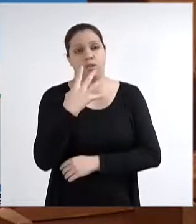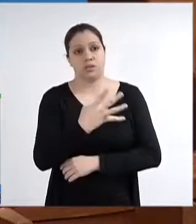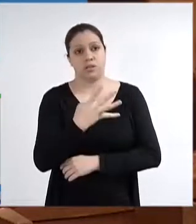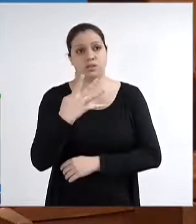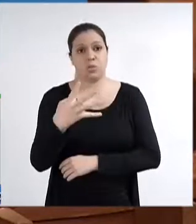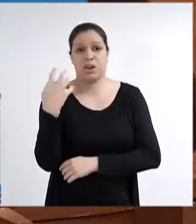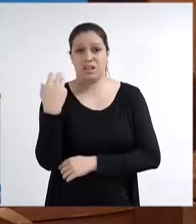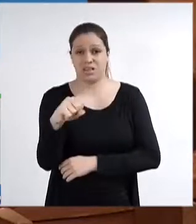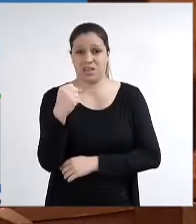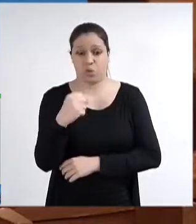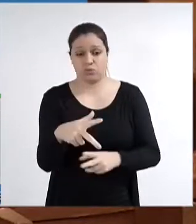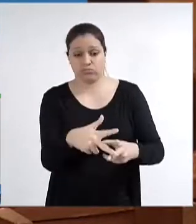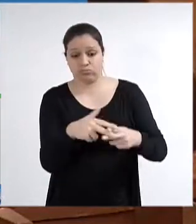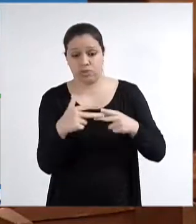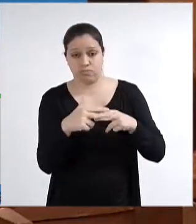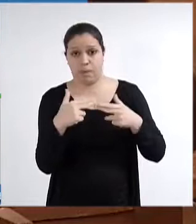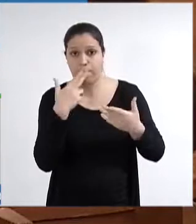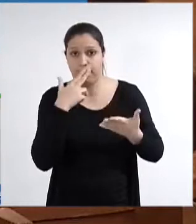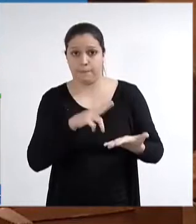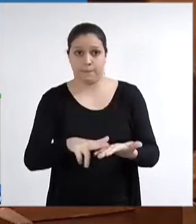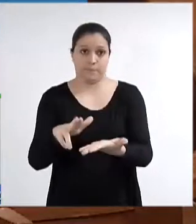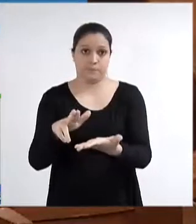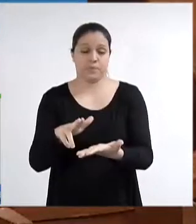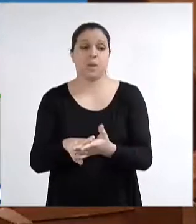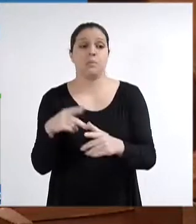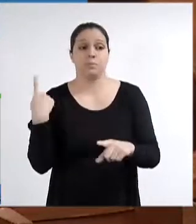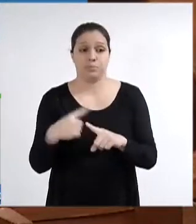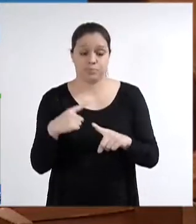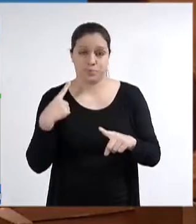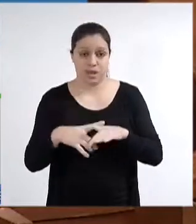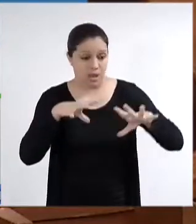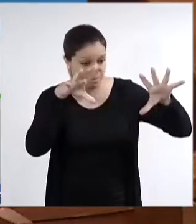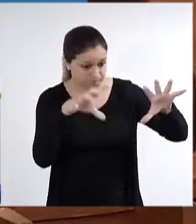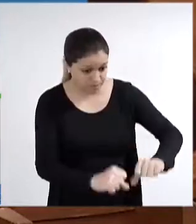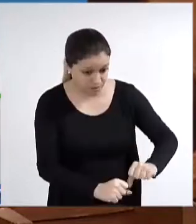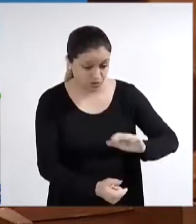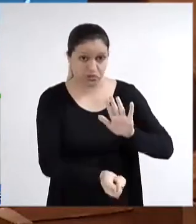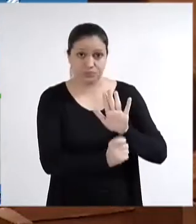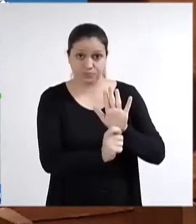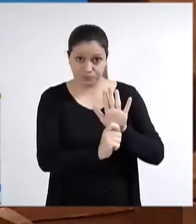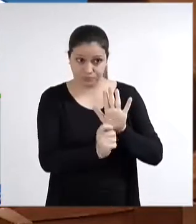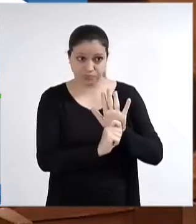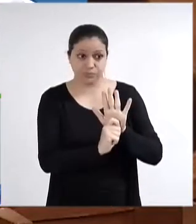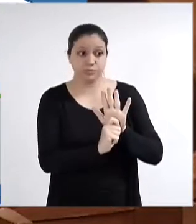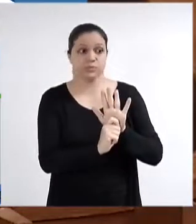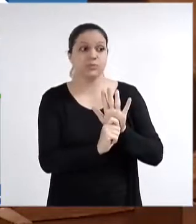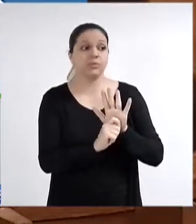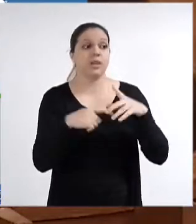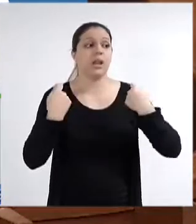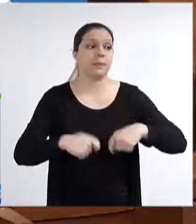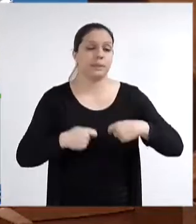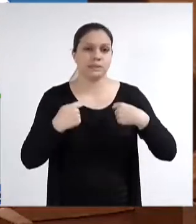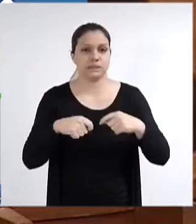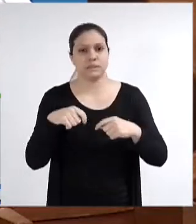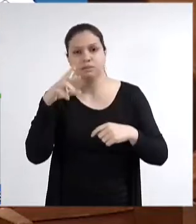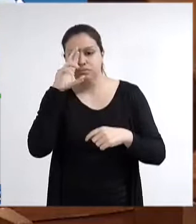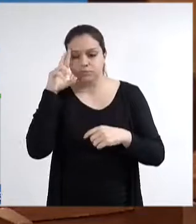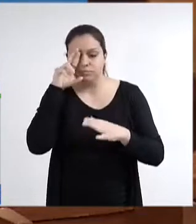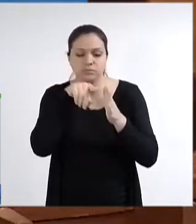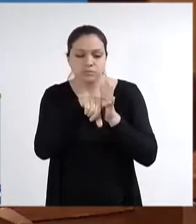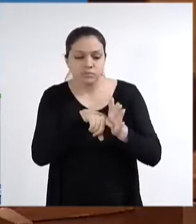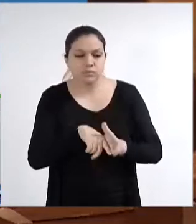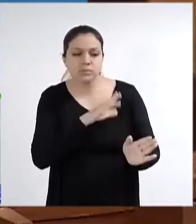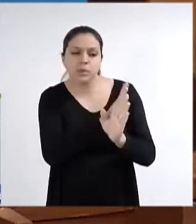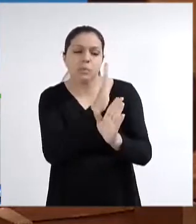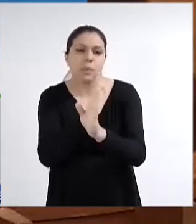31.448 laudos. Porque quando você apreende a droga, você precisa de submeter ela à perícia, para a